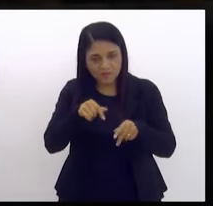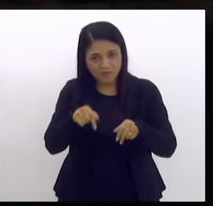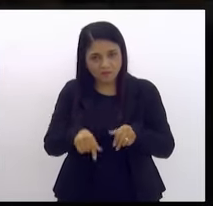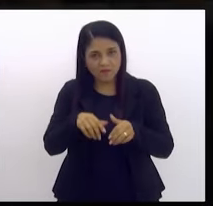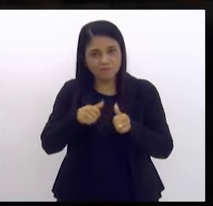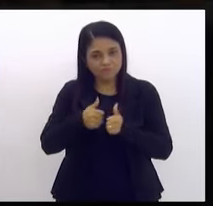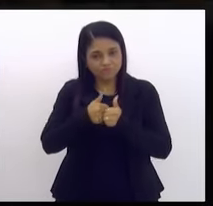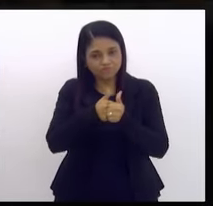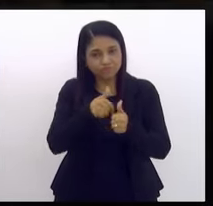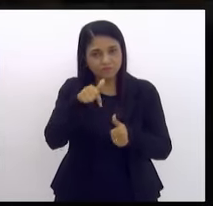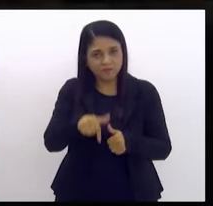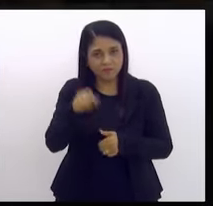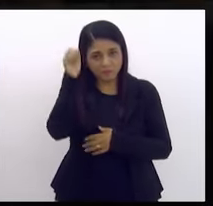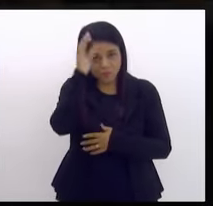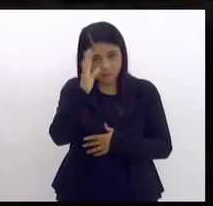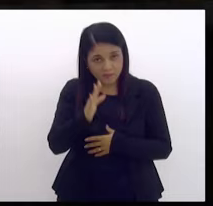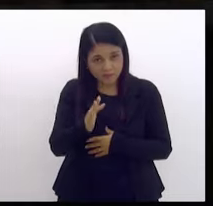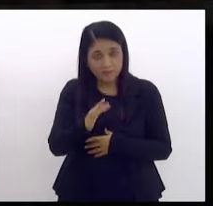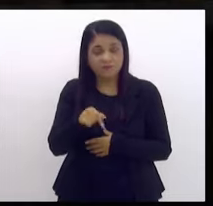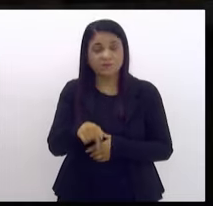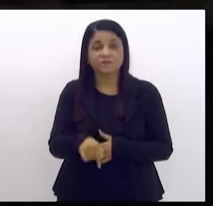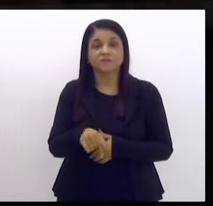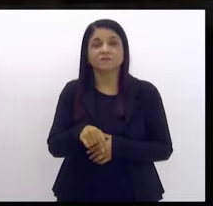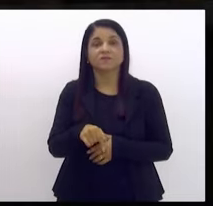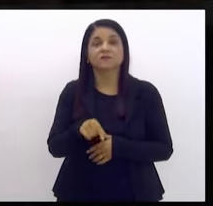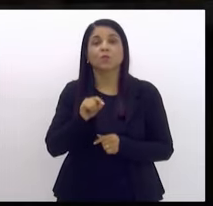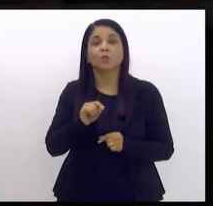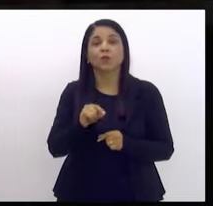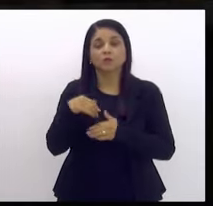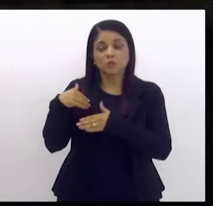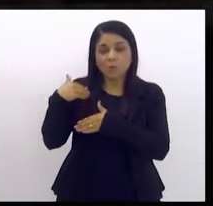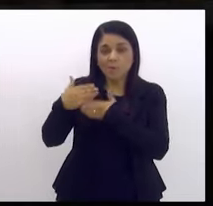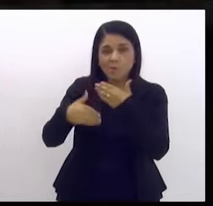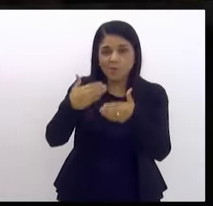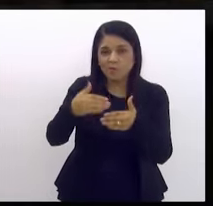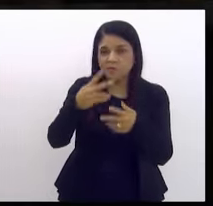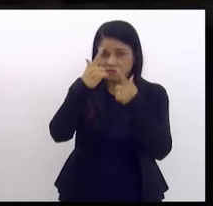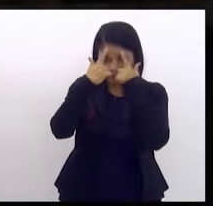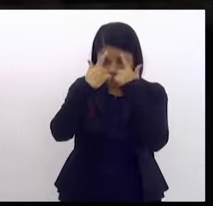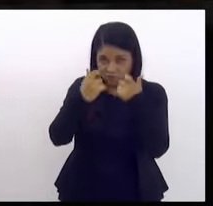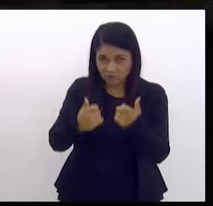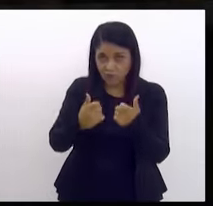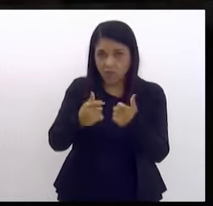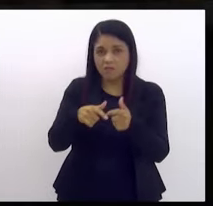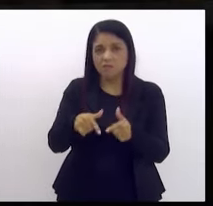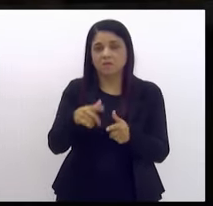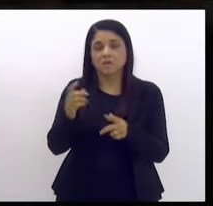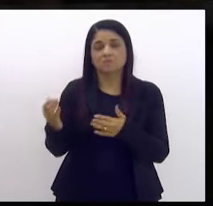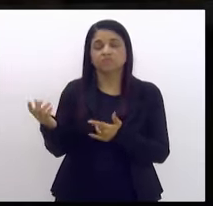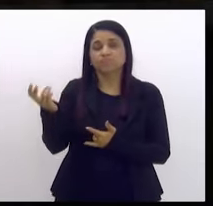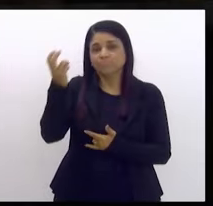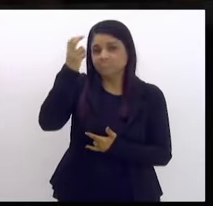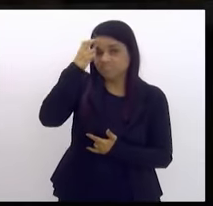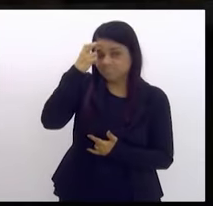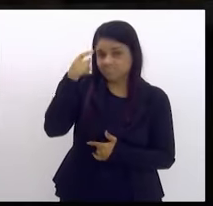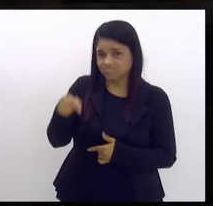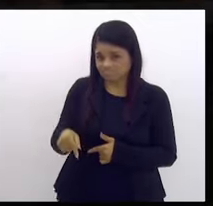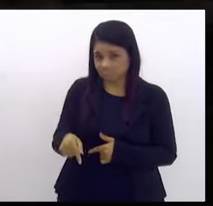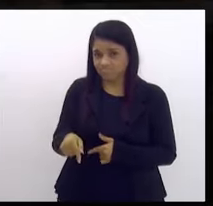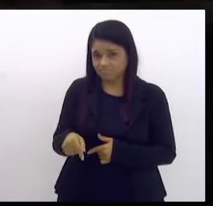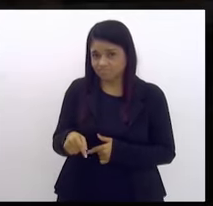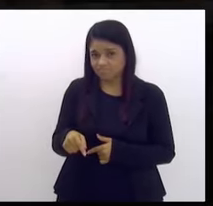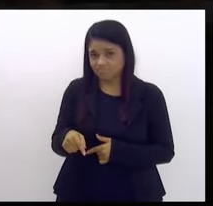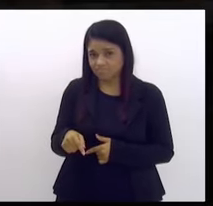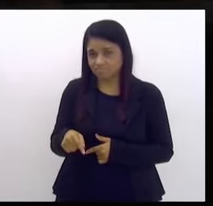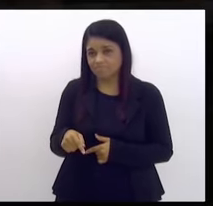de falantes da língua portuguesa brasileira, se deu através de um processo de violência, de aculturação, que foi